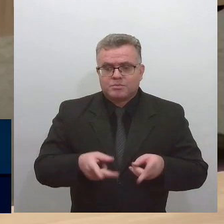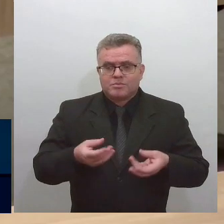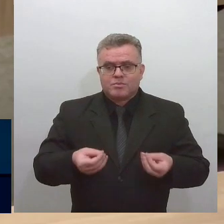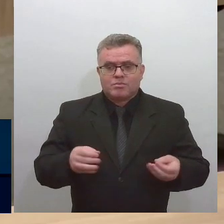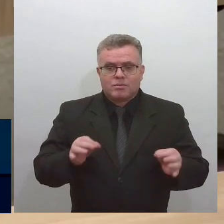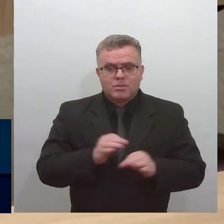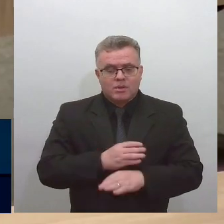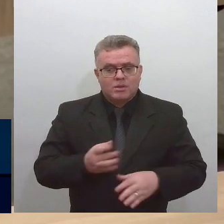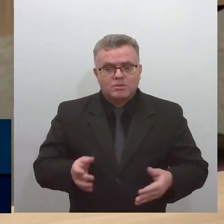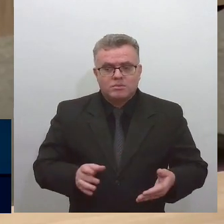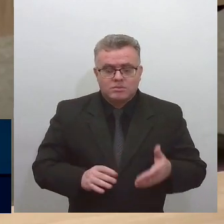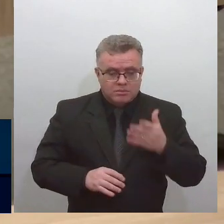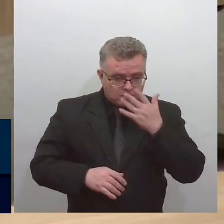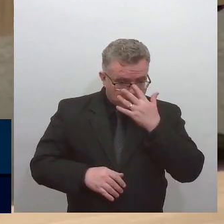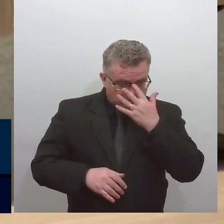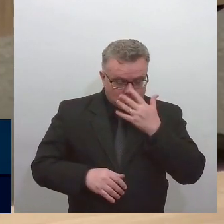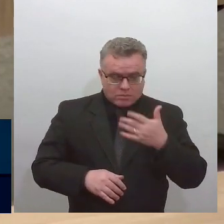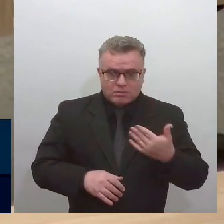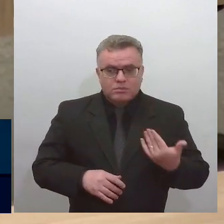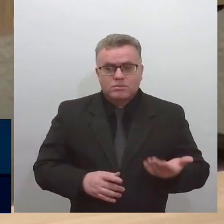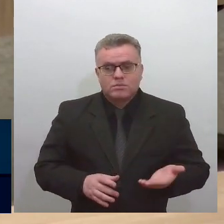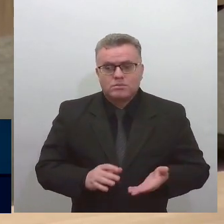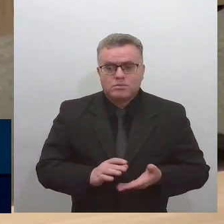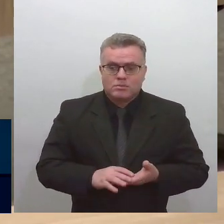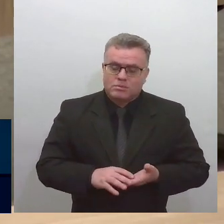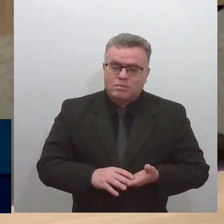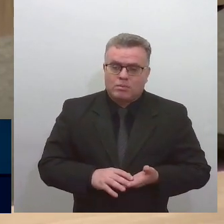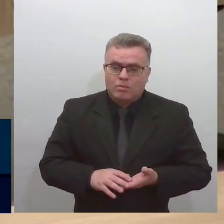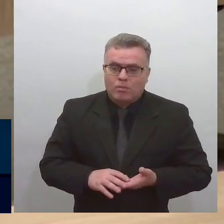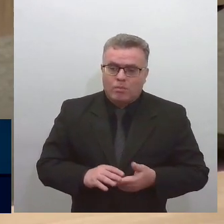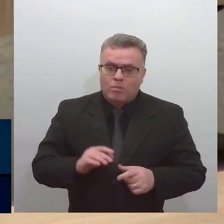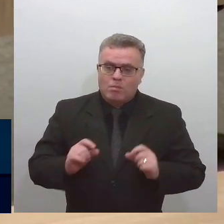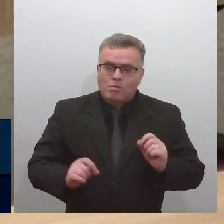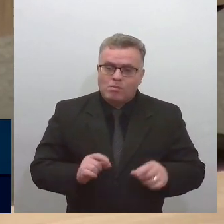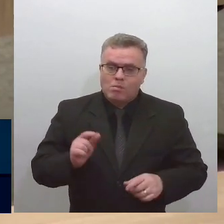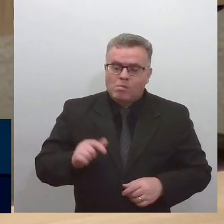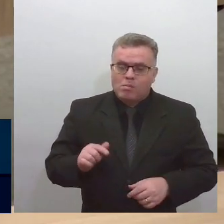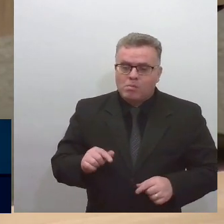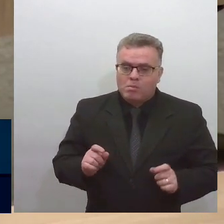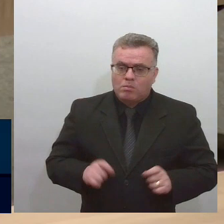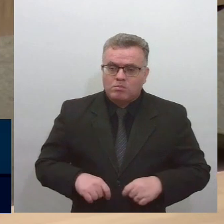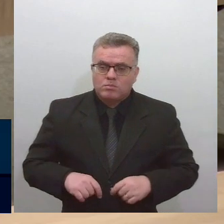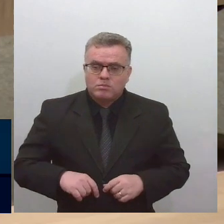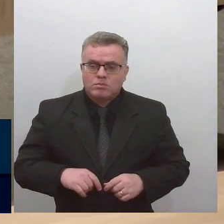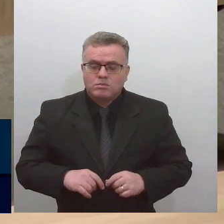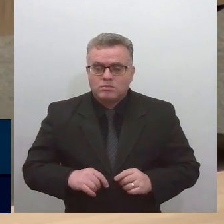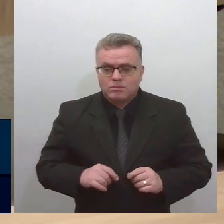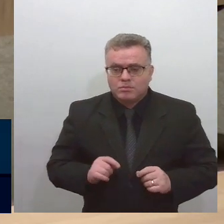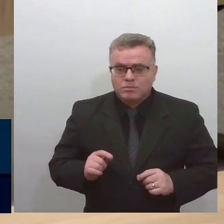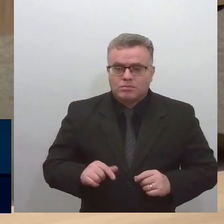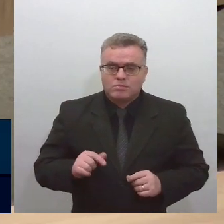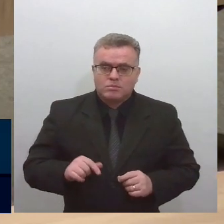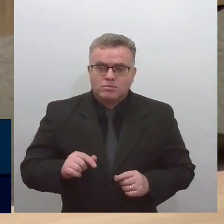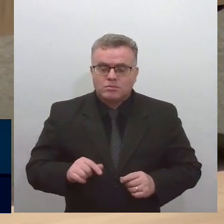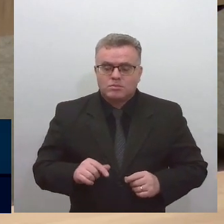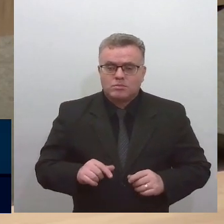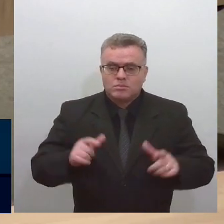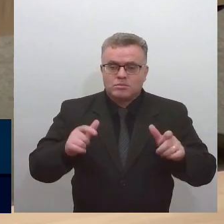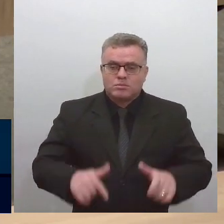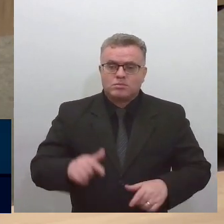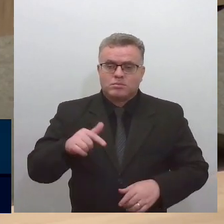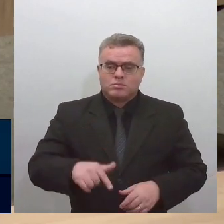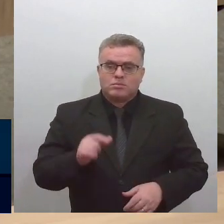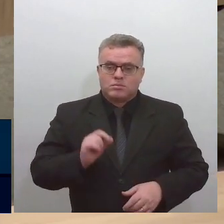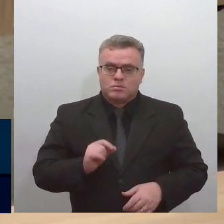explanação do trabalho desenvolvido aqui do denit mais precisamente aqui na malha Viária